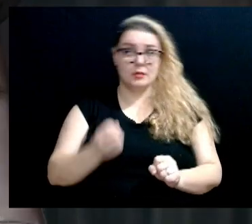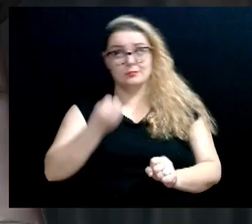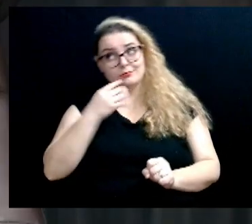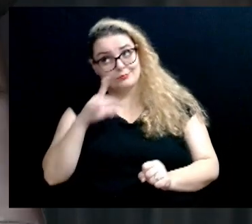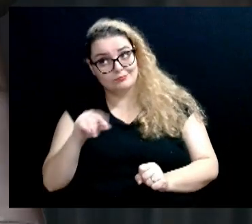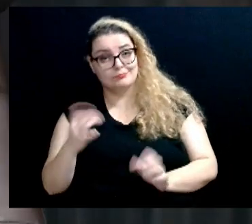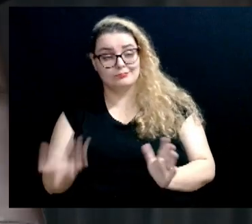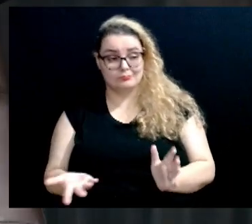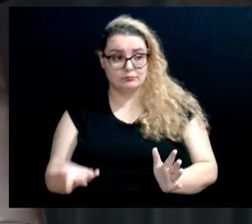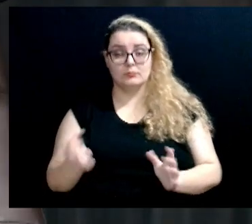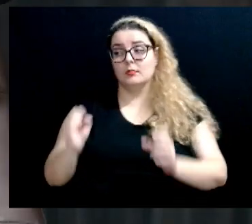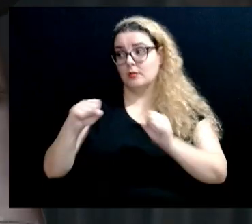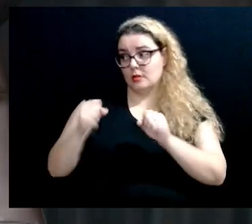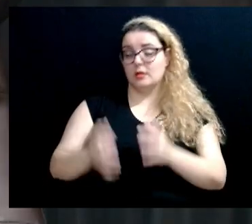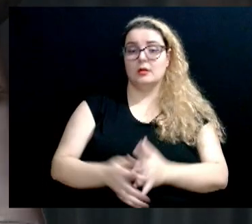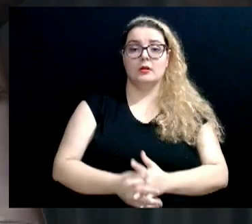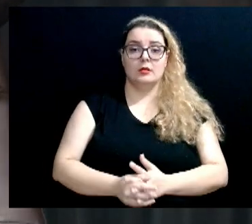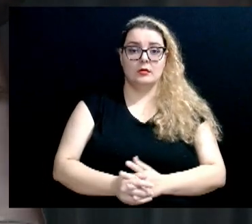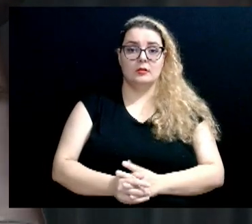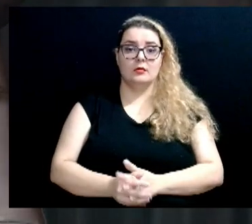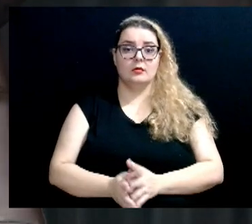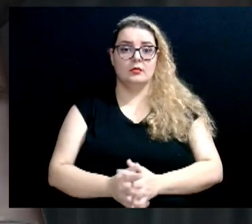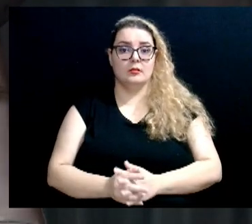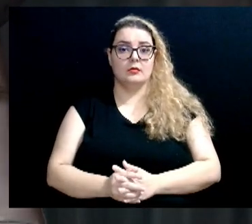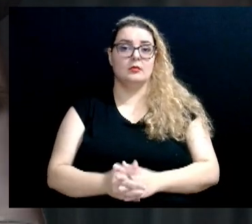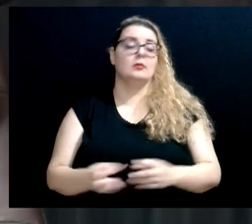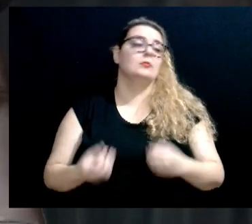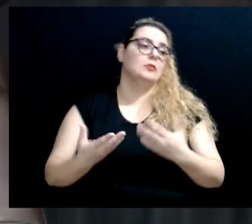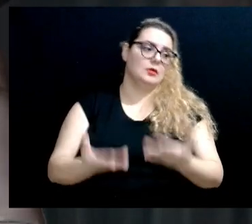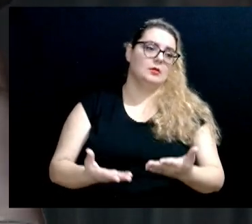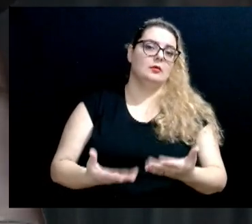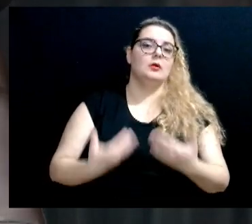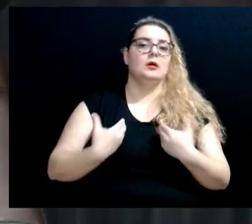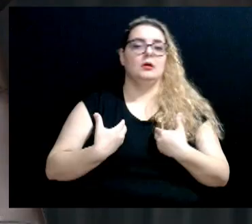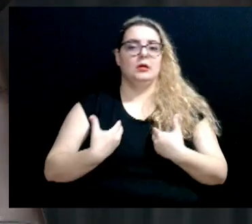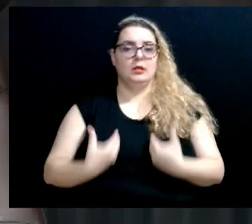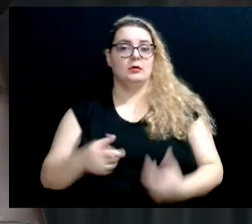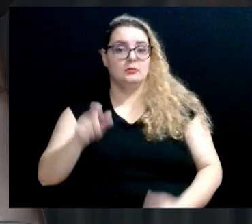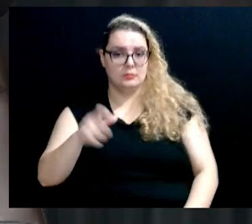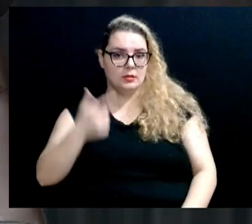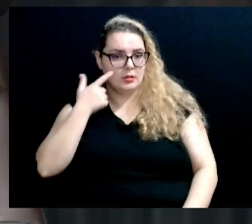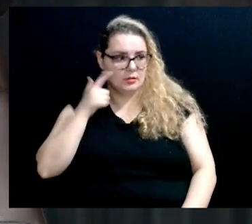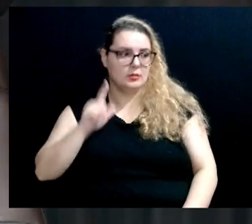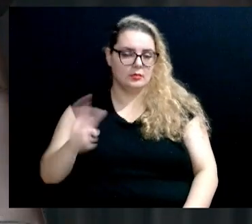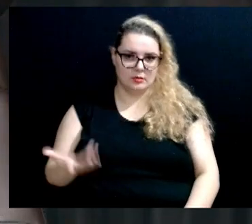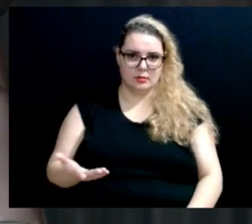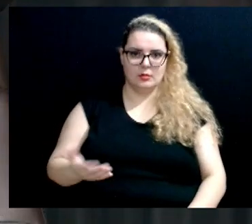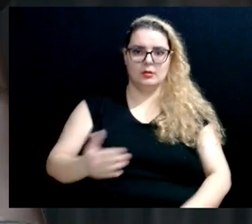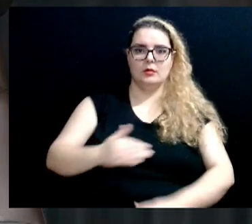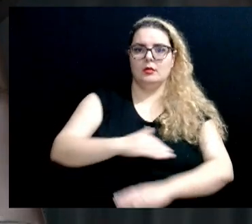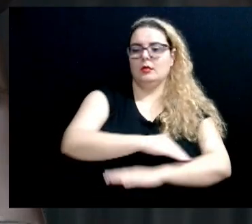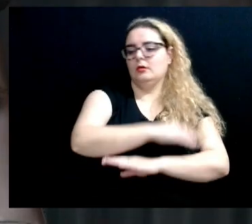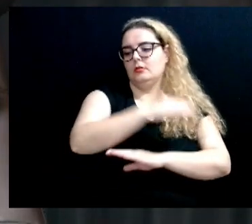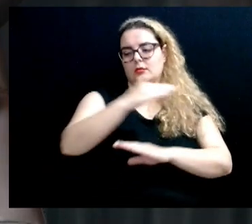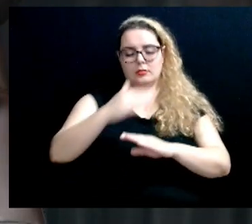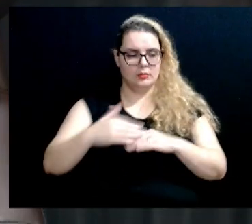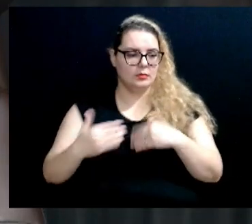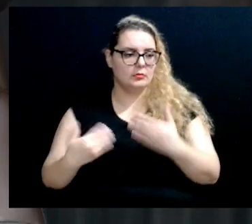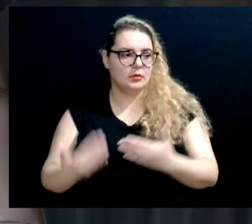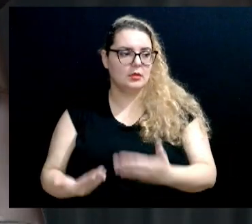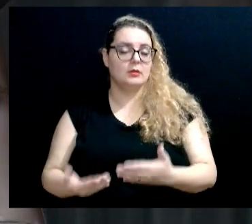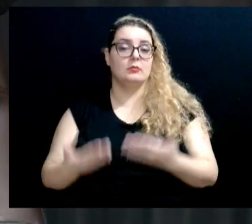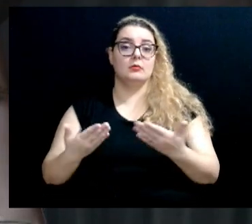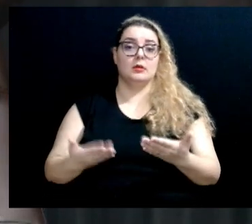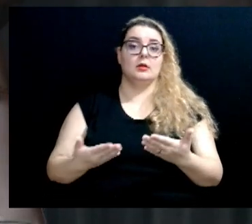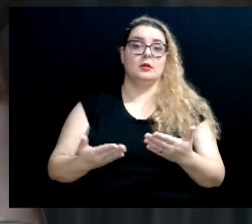né? Embora isso venha trazer um pouco de exaustão para a pessoa, lógico que ela já teve um dia muito longo, mas isso superaquece,